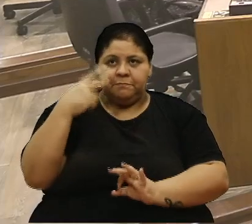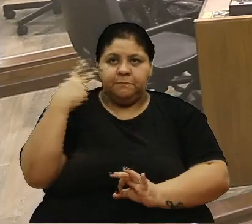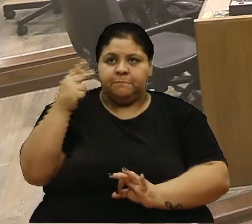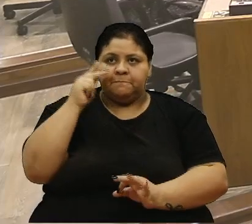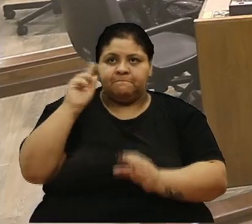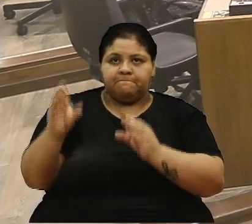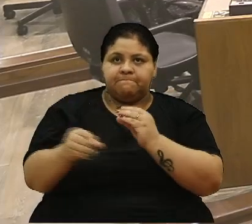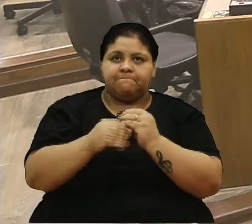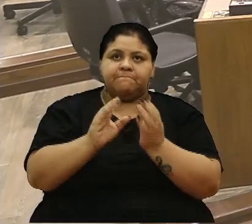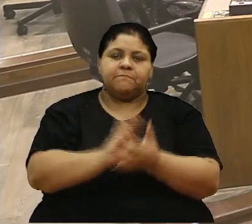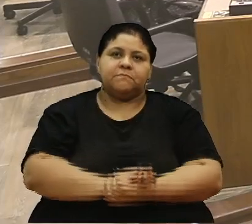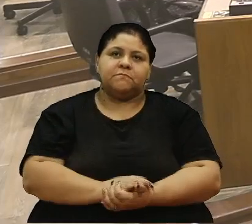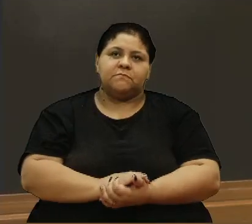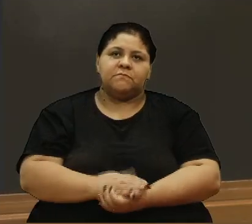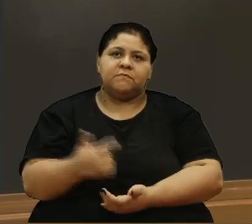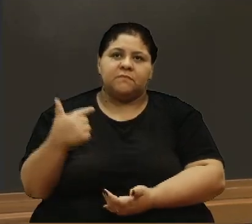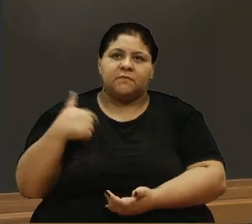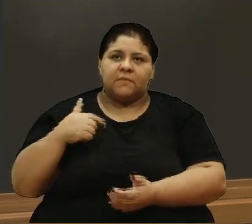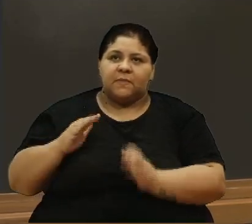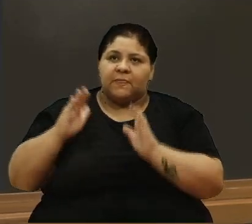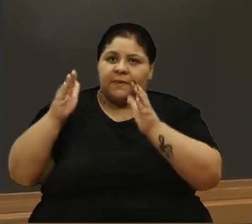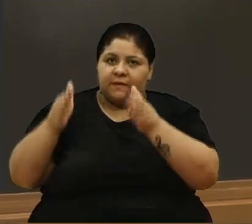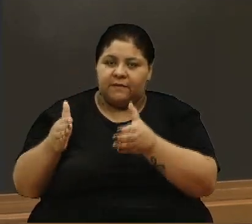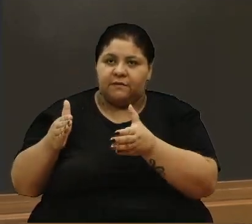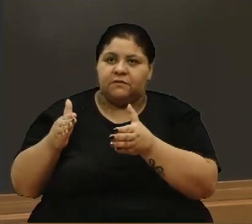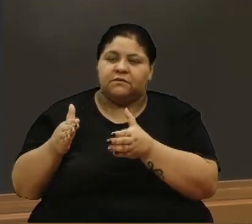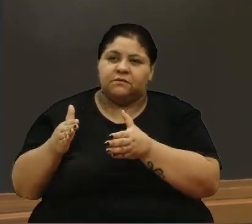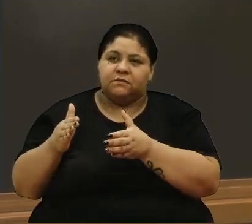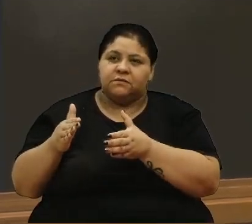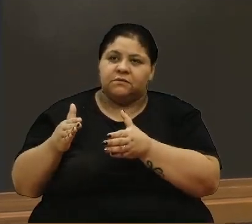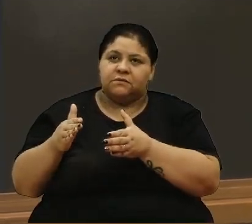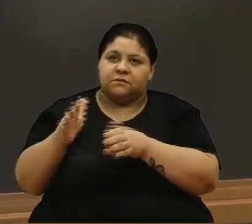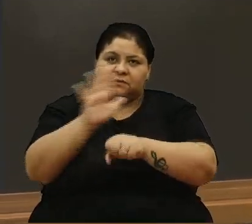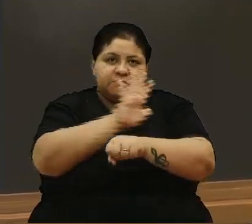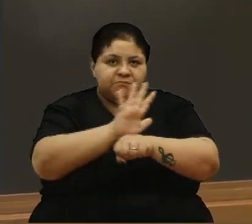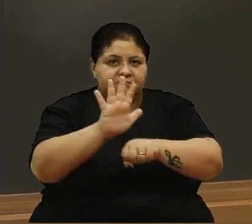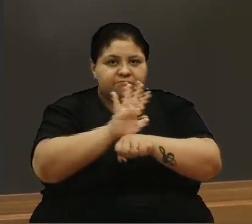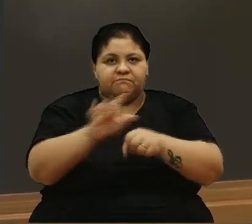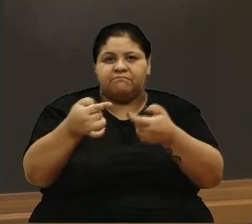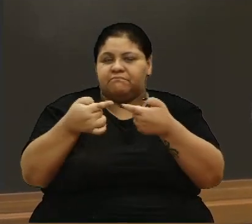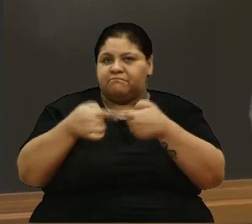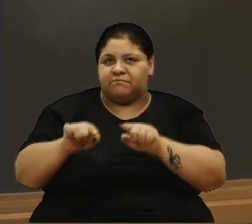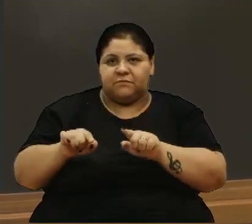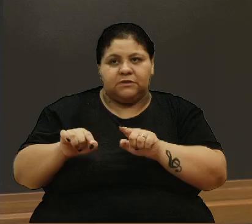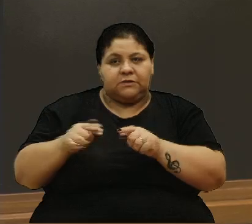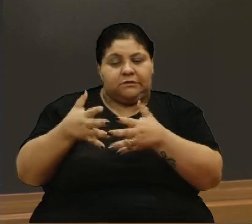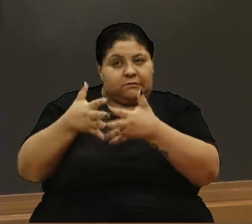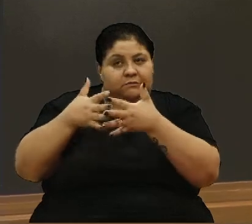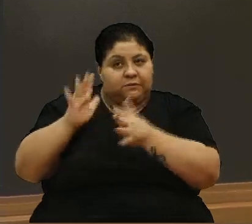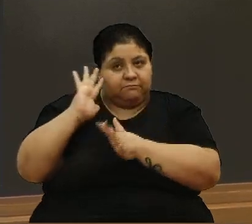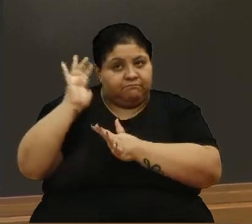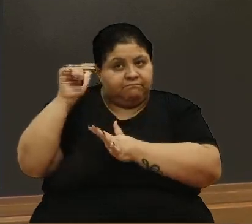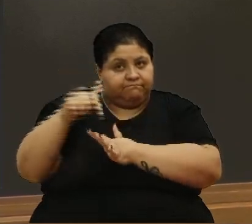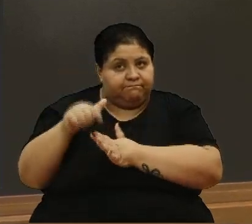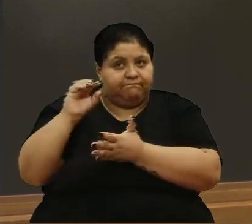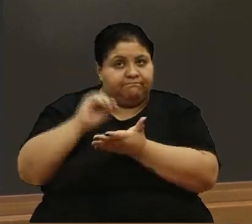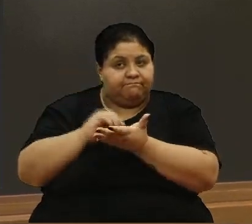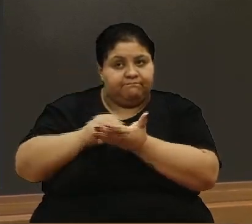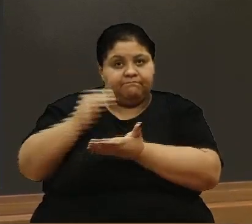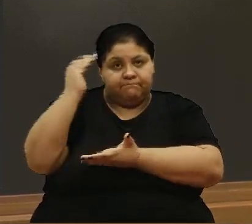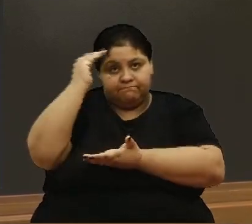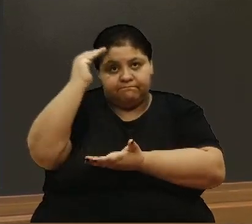obrigado pela gentileza. Bom, eu ia me ater exclusivamente a caso Manha Bosco, mas foi um despautério que aconteceu aqui, uma falta de